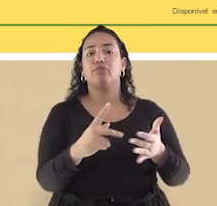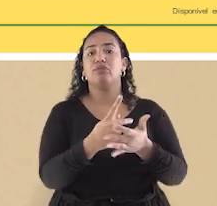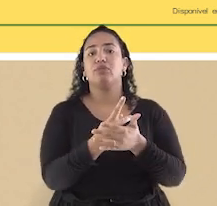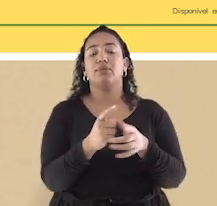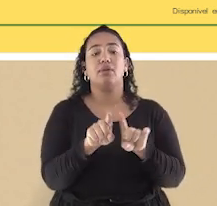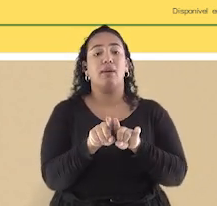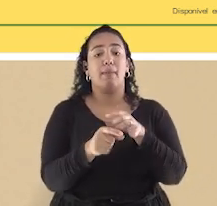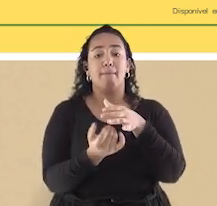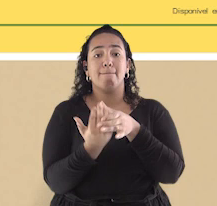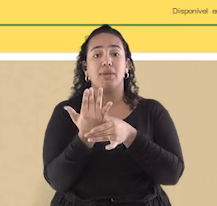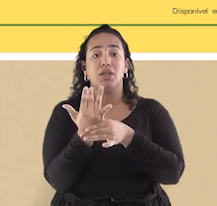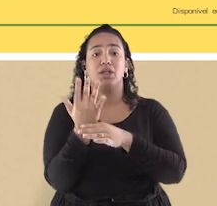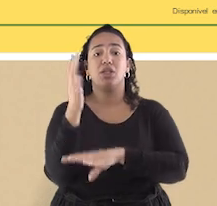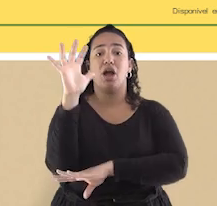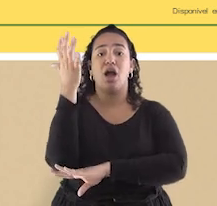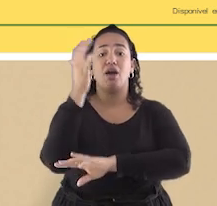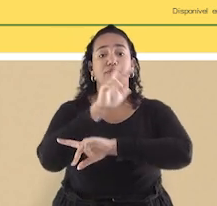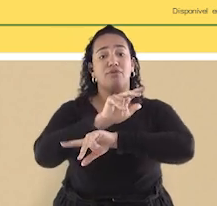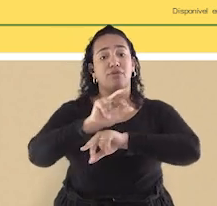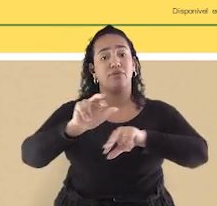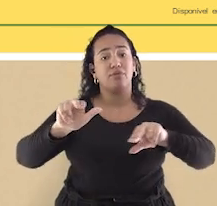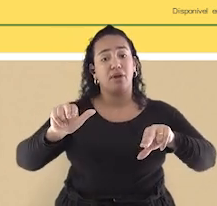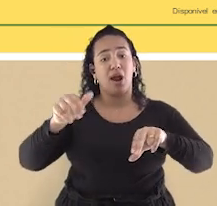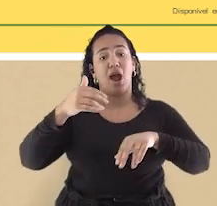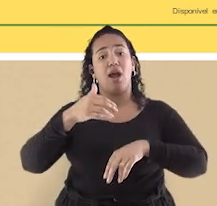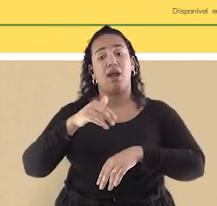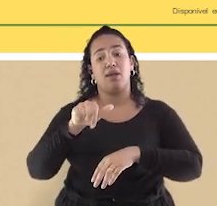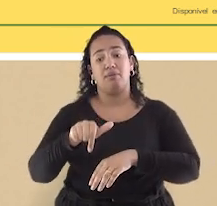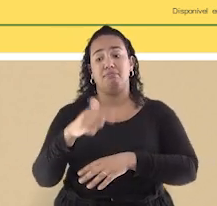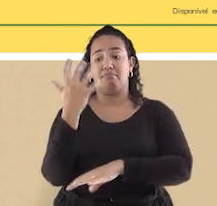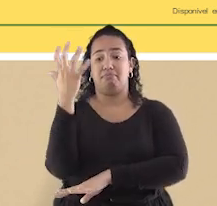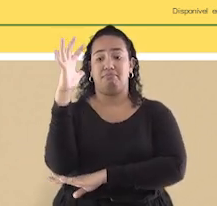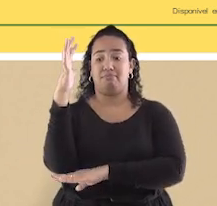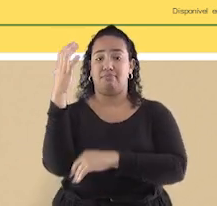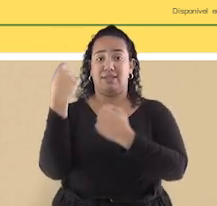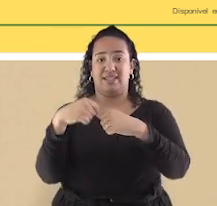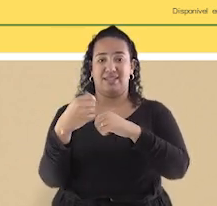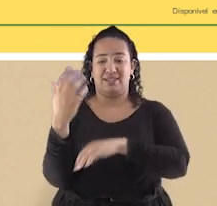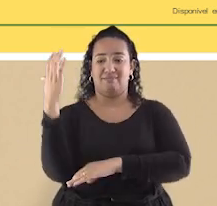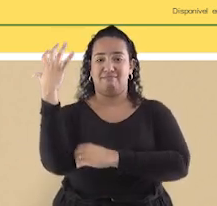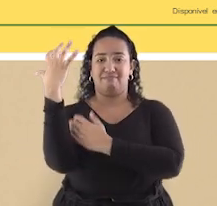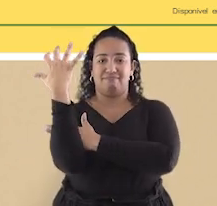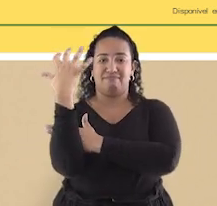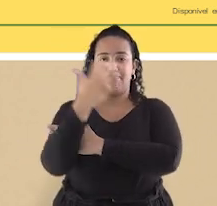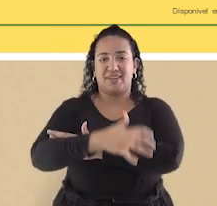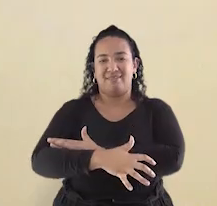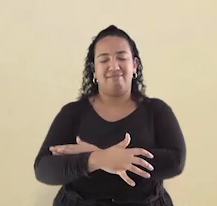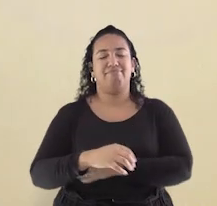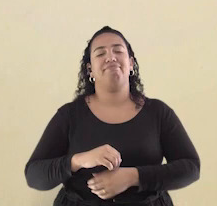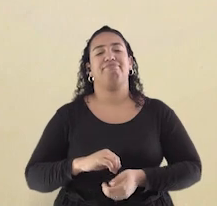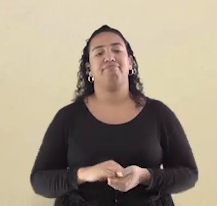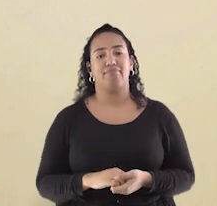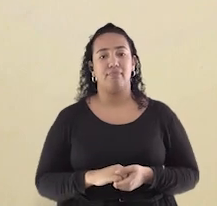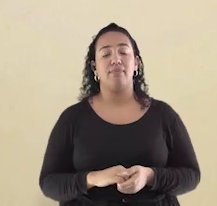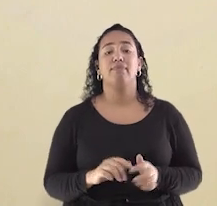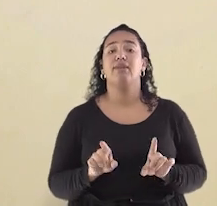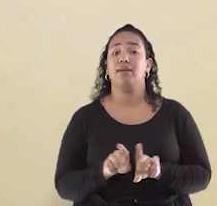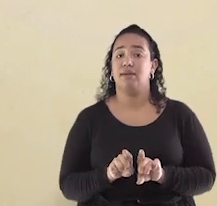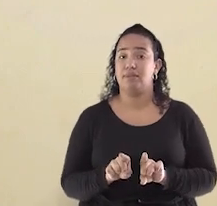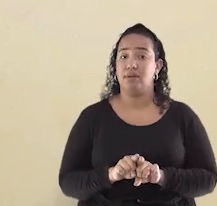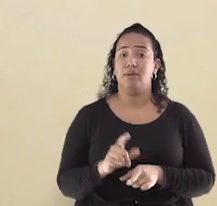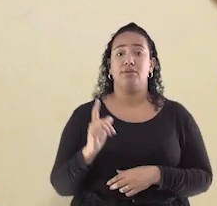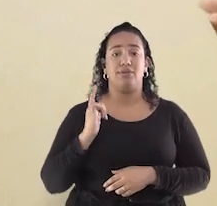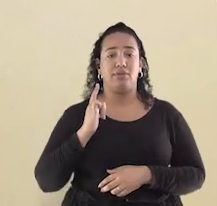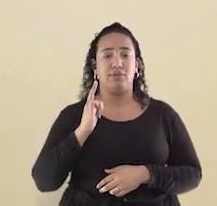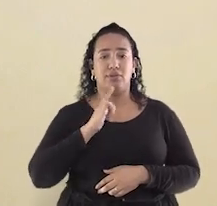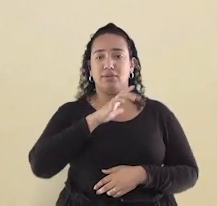a morte de várias plantas e árvores que são retiradas, mas que seriam nativas daquele espaço. Além ainda de